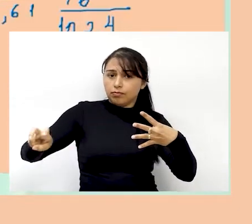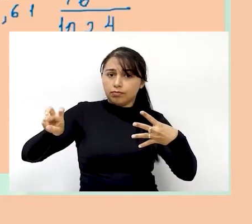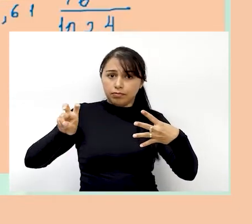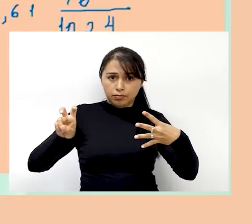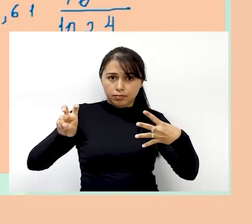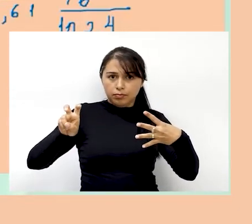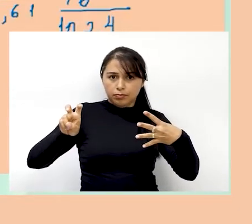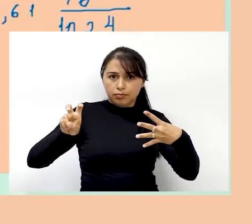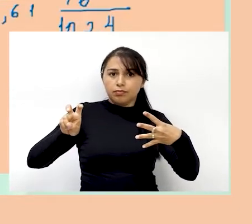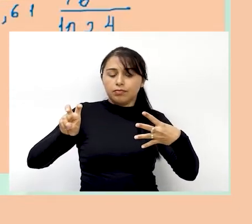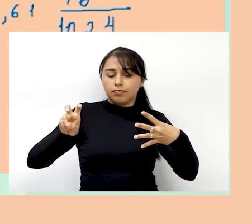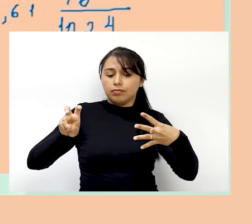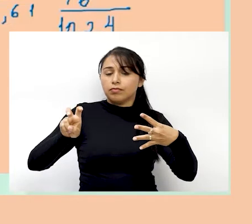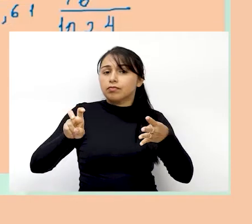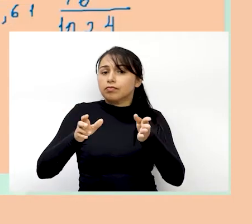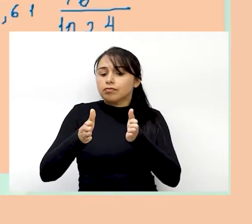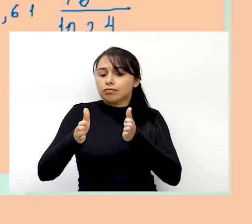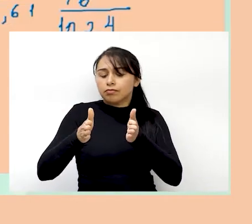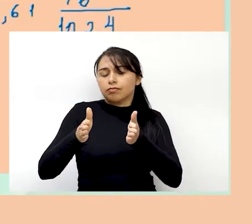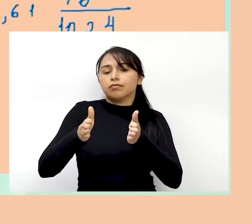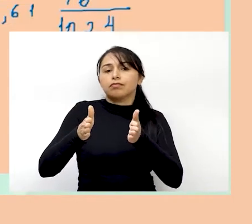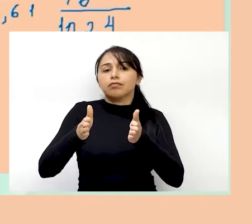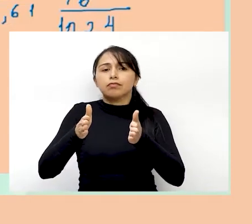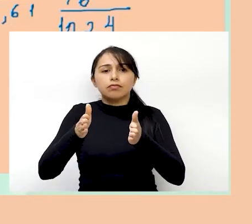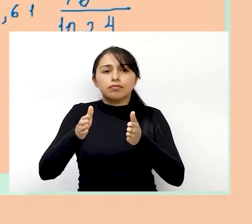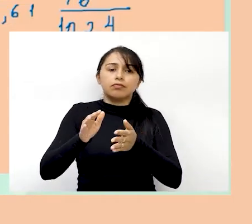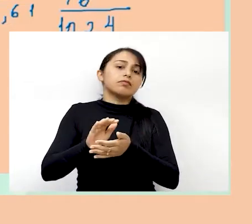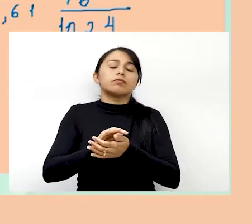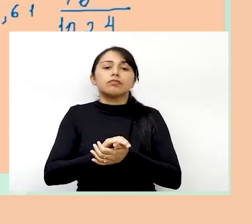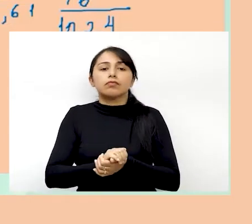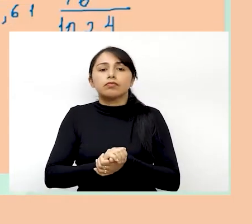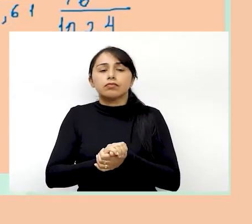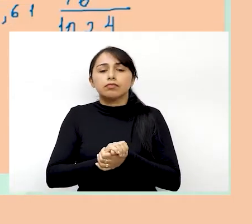como aconteceu no caso da raiz de 10. Então, ó,